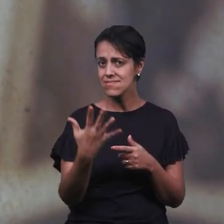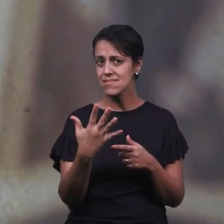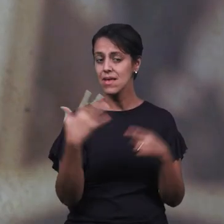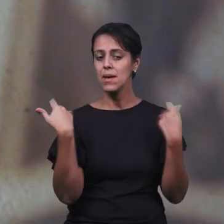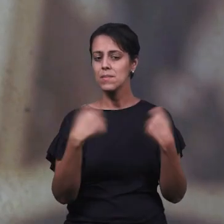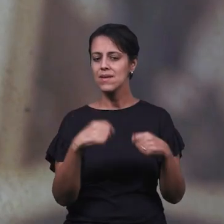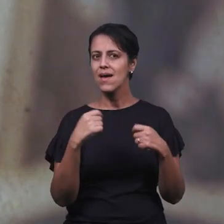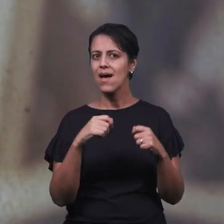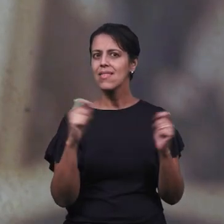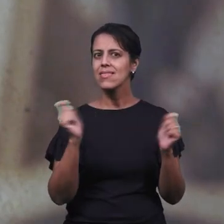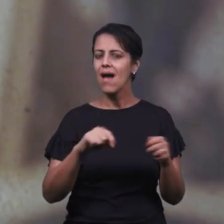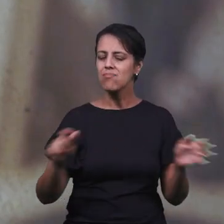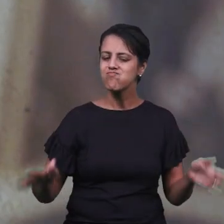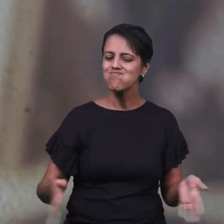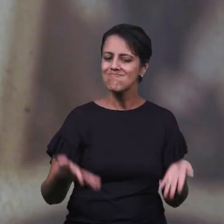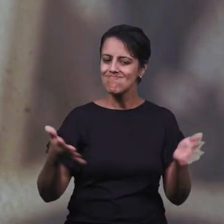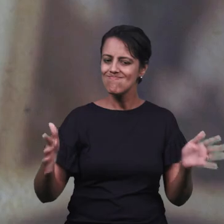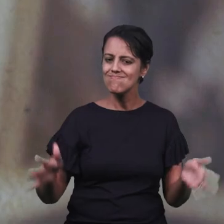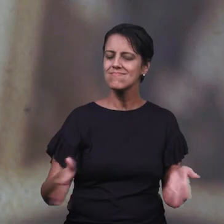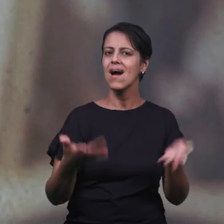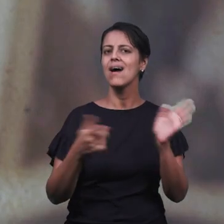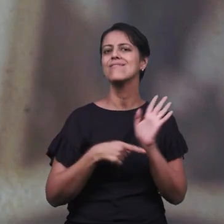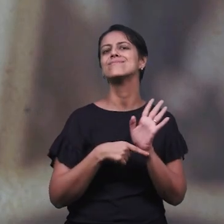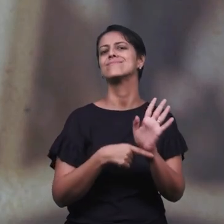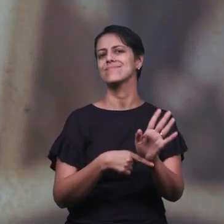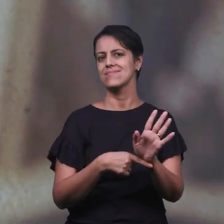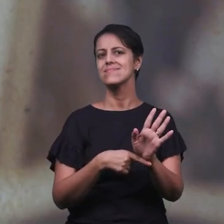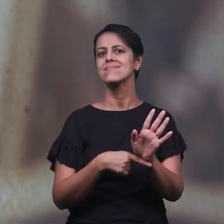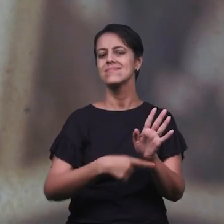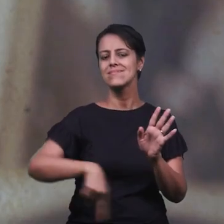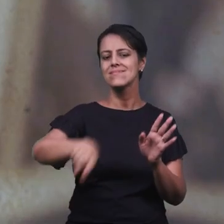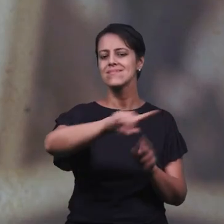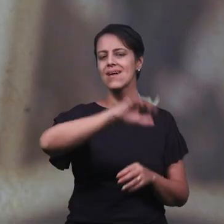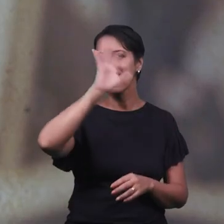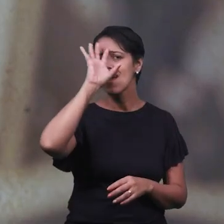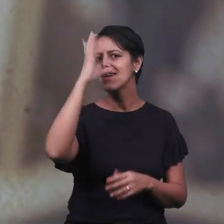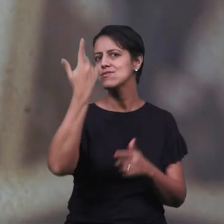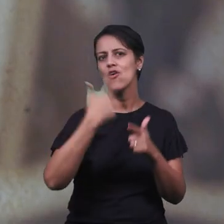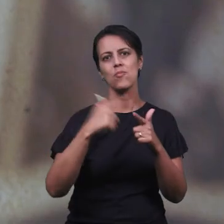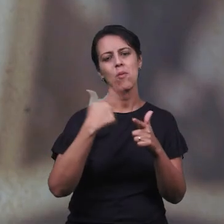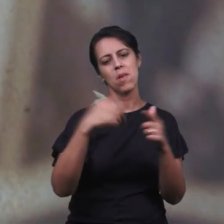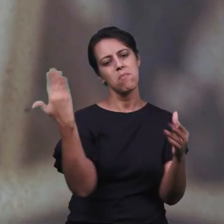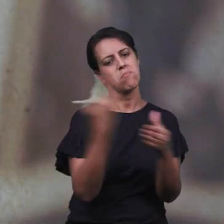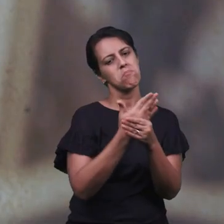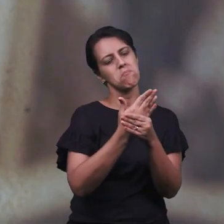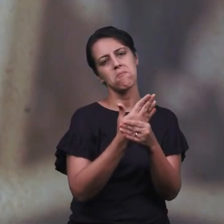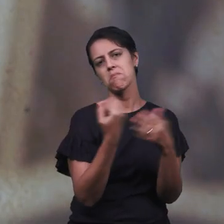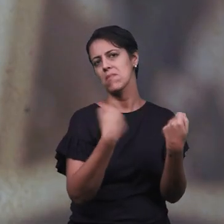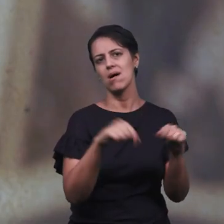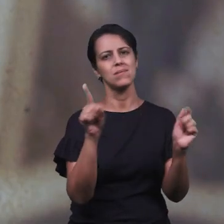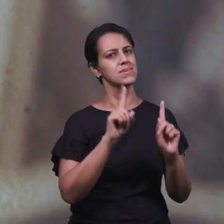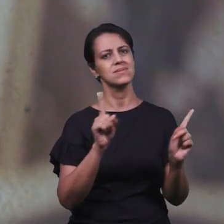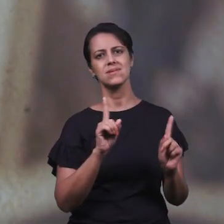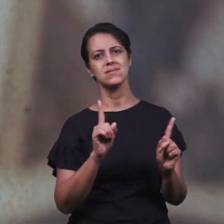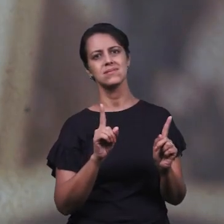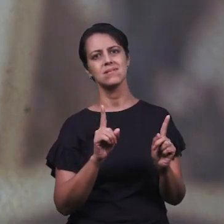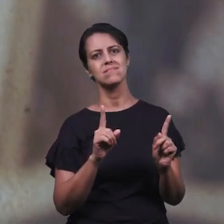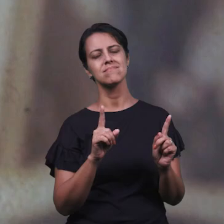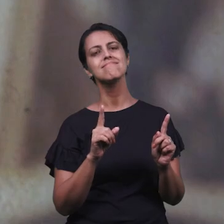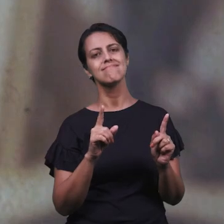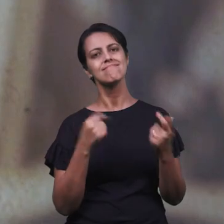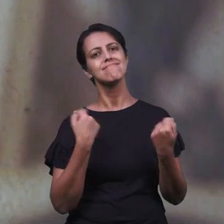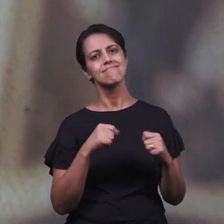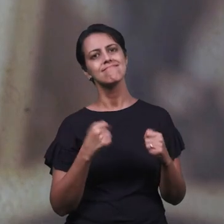para trazer, dentre outros benefícios, este grande benefício que é uma